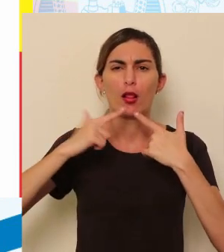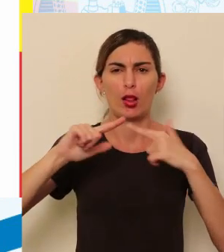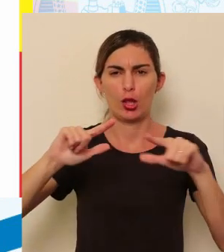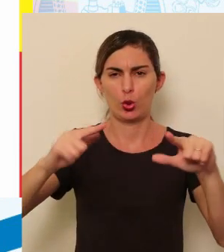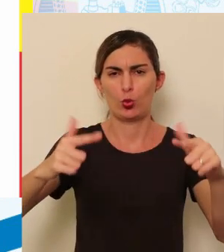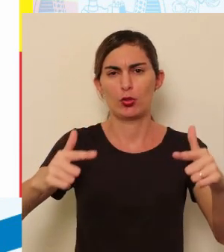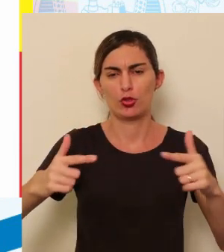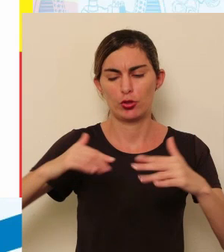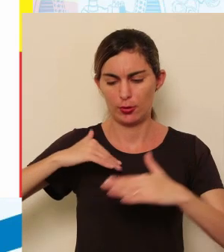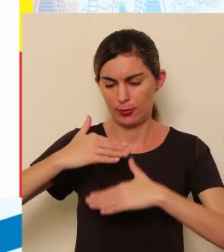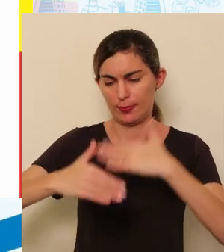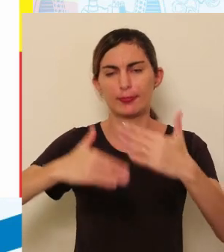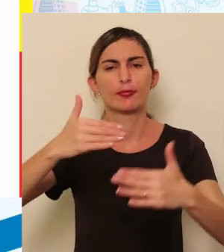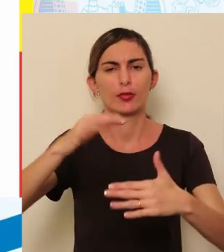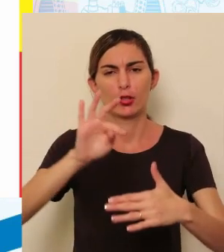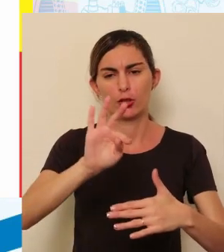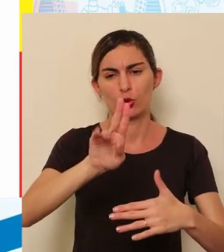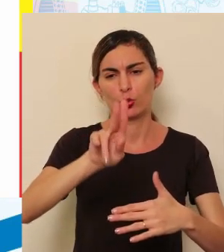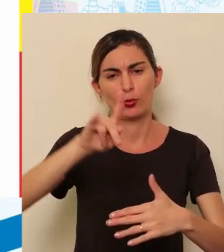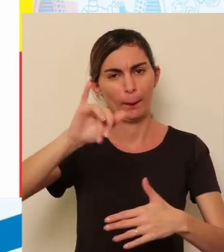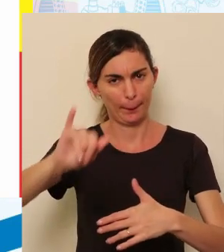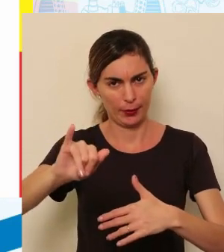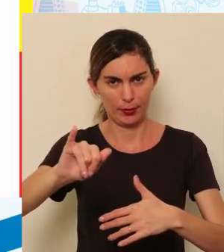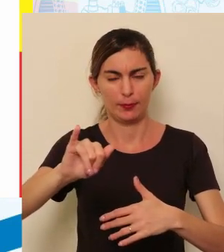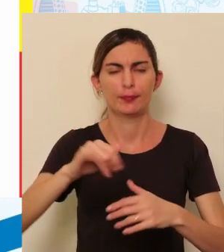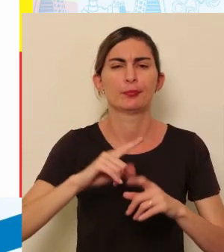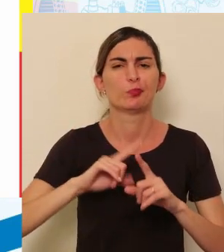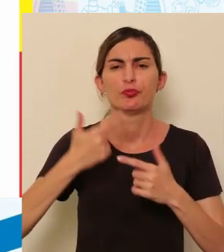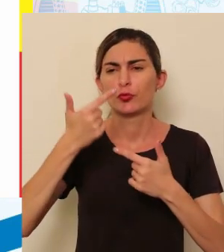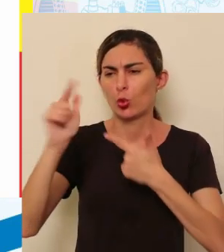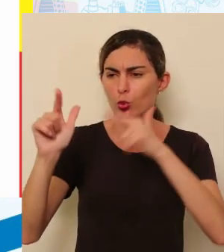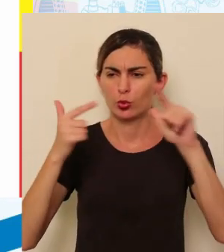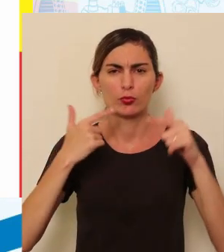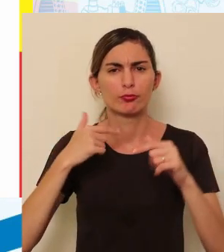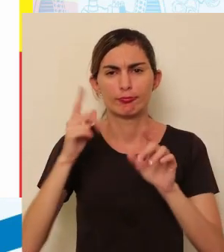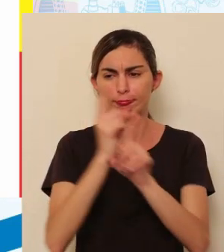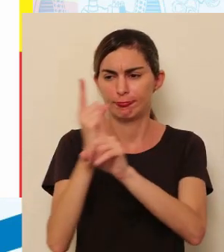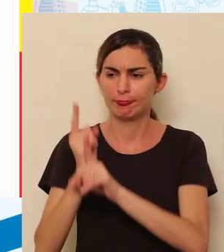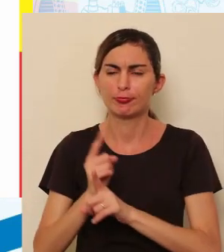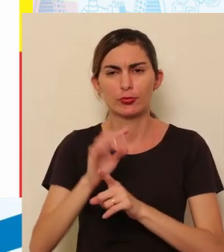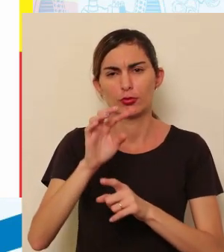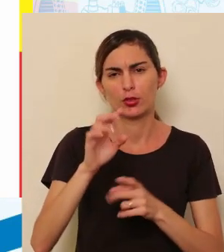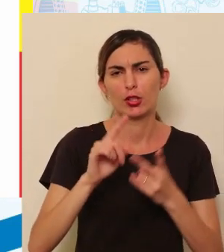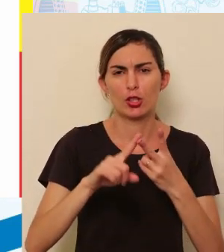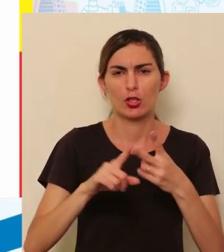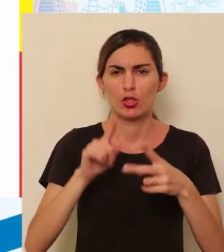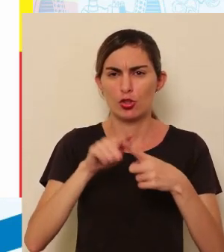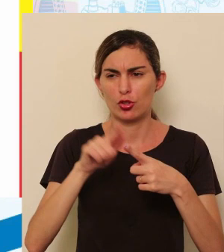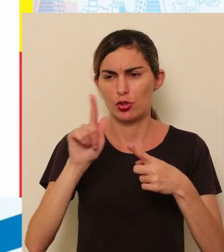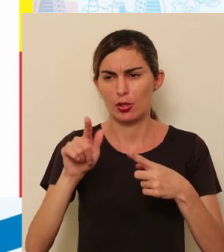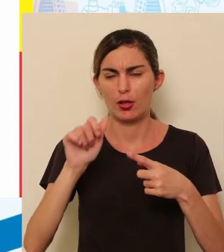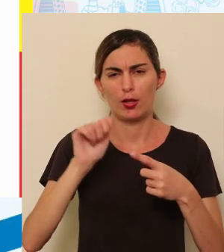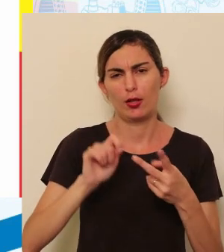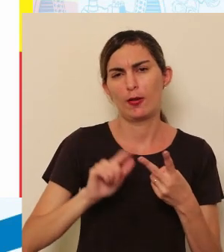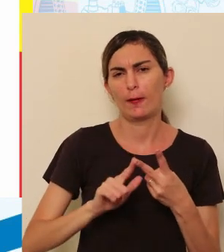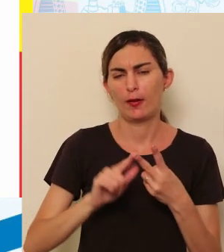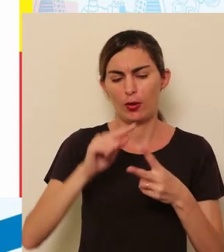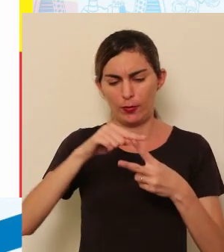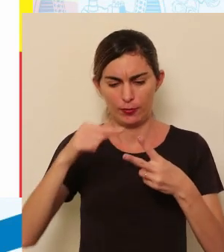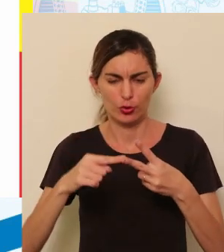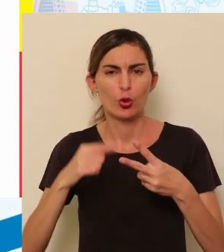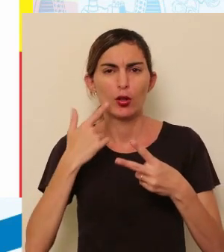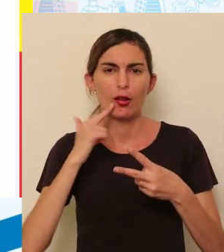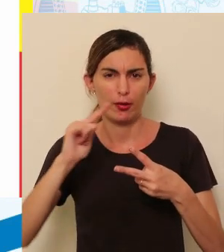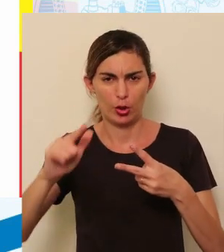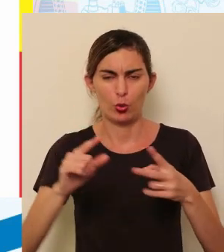linguísticas dos troncos Tupi, né? Os demais troncos linguísticos identificados no Brasil são o tronco G e Arawak,